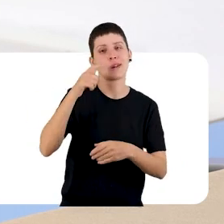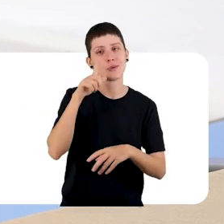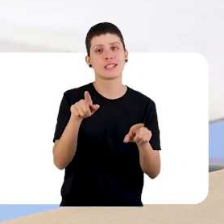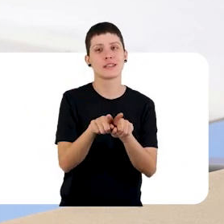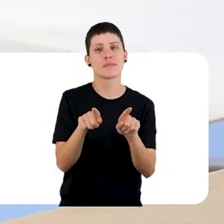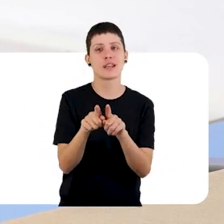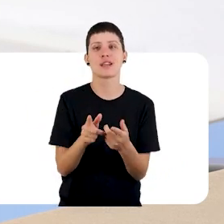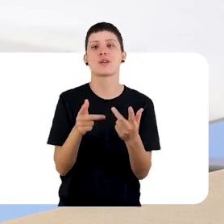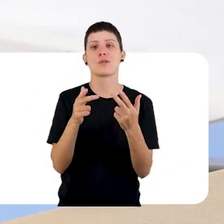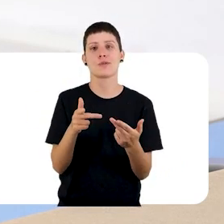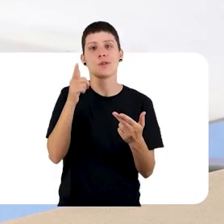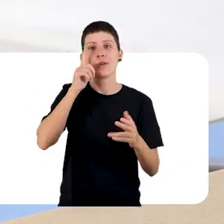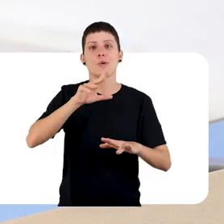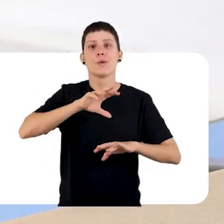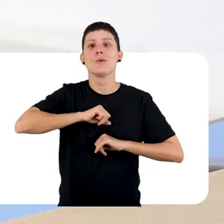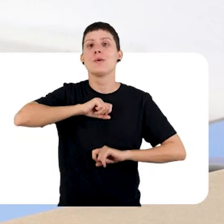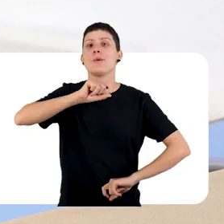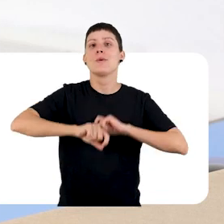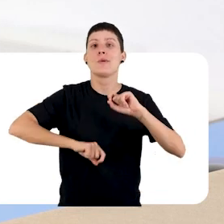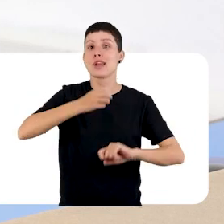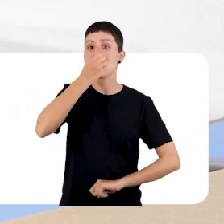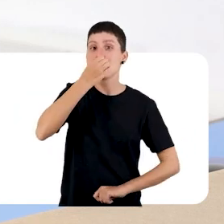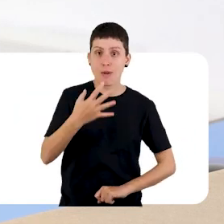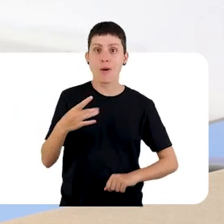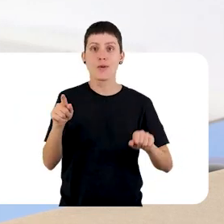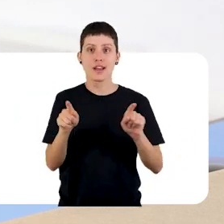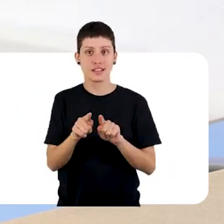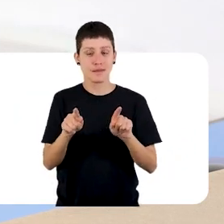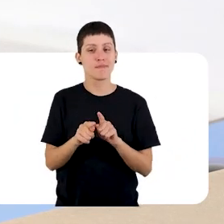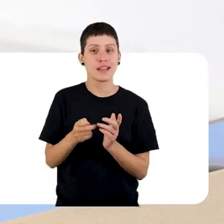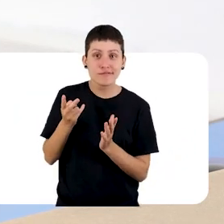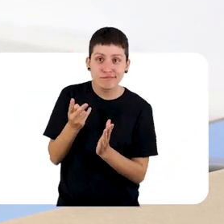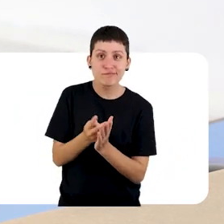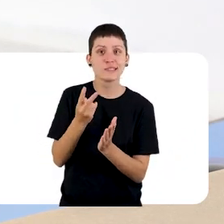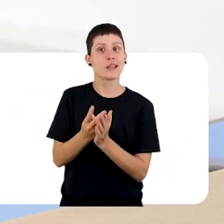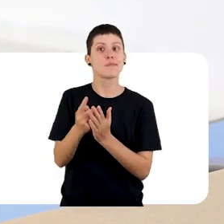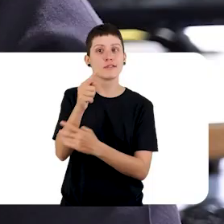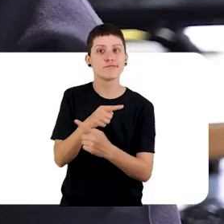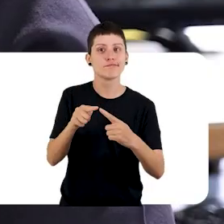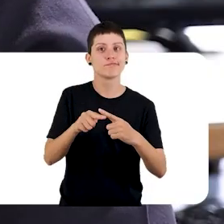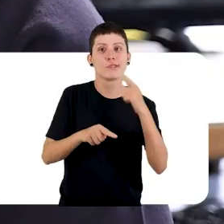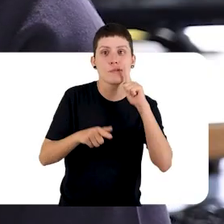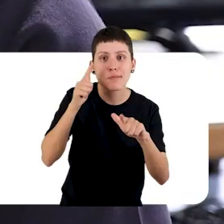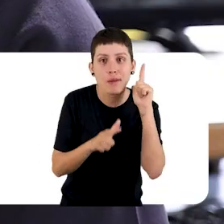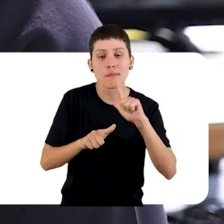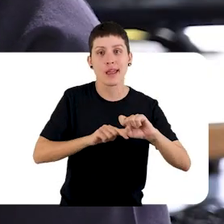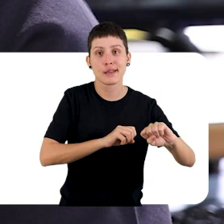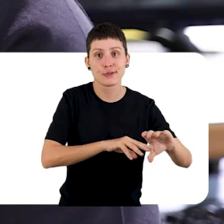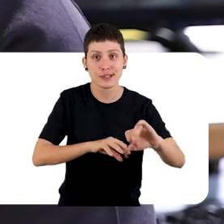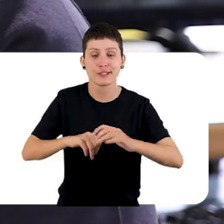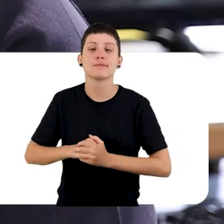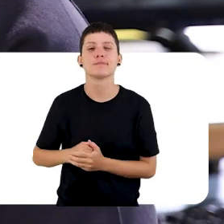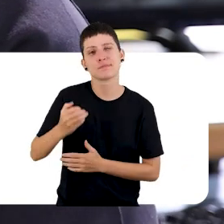consegui absorver o que era bom e sempre busquei educação. Eu, há um certo